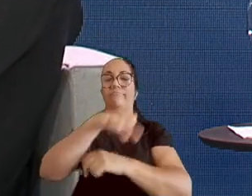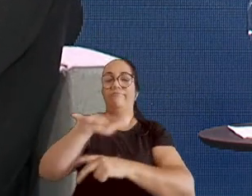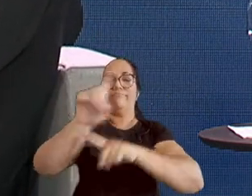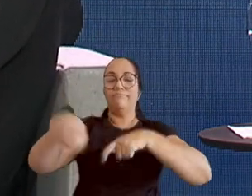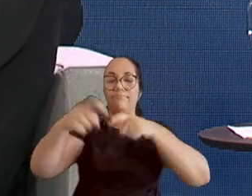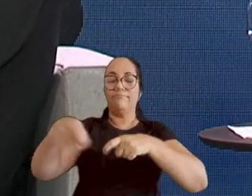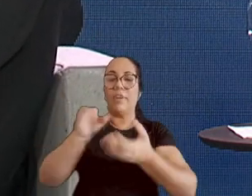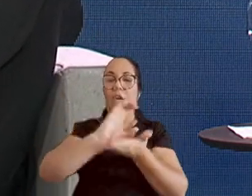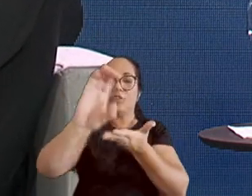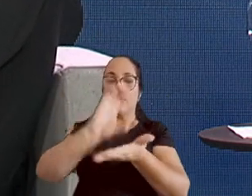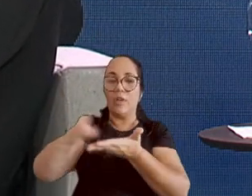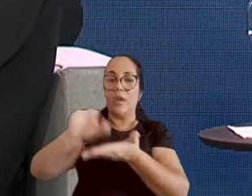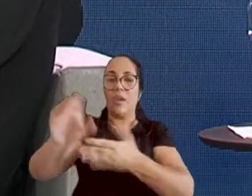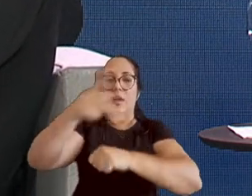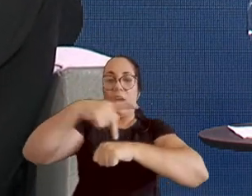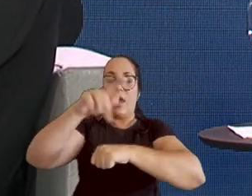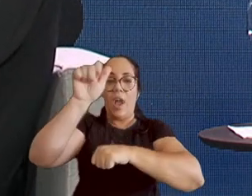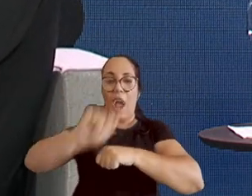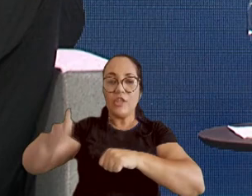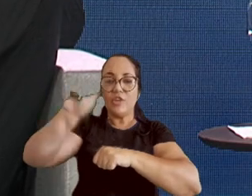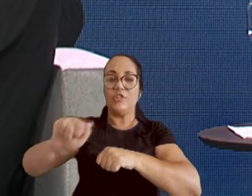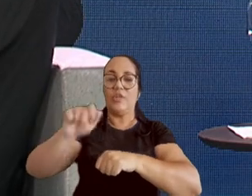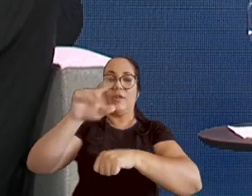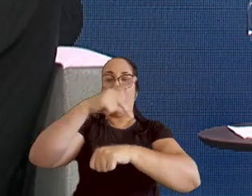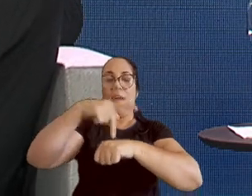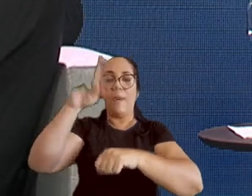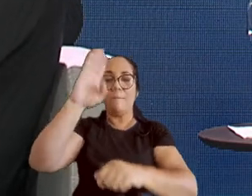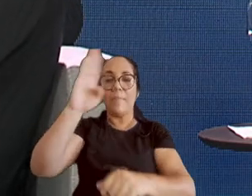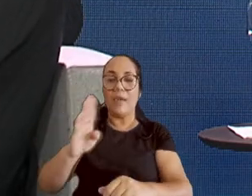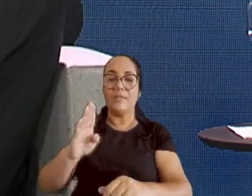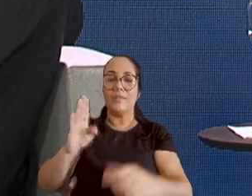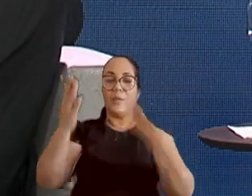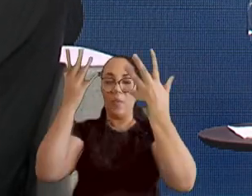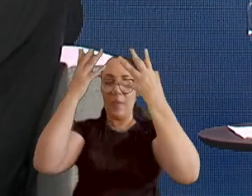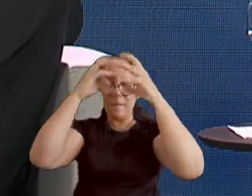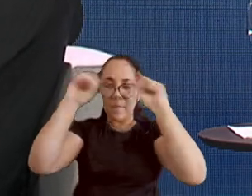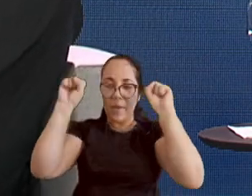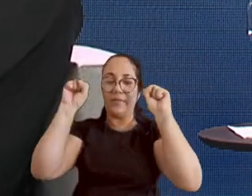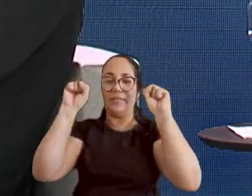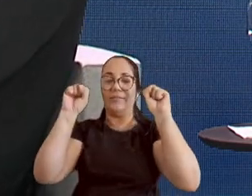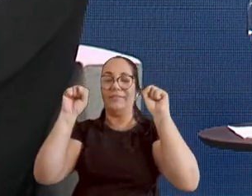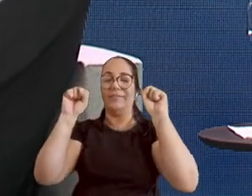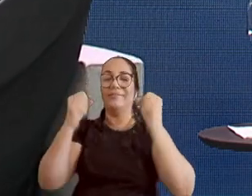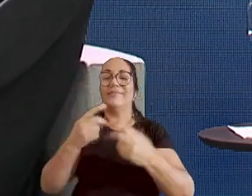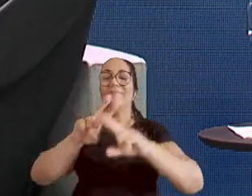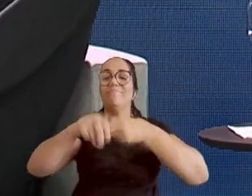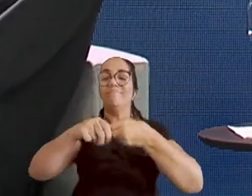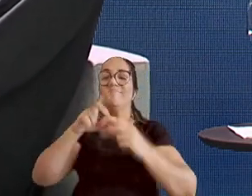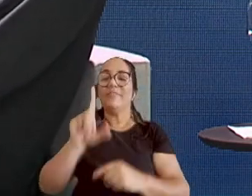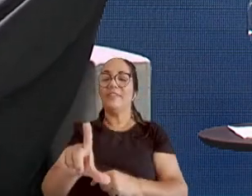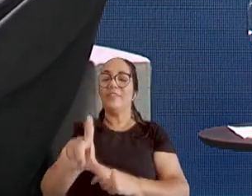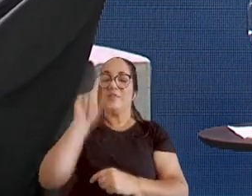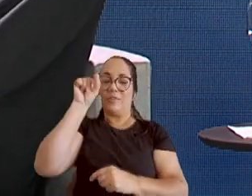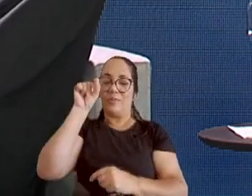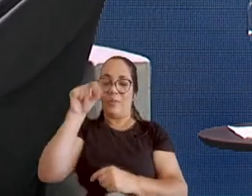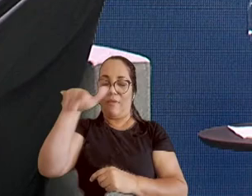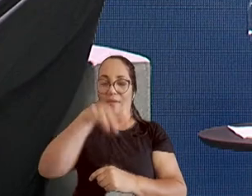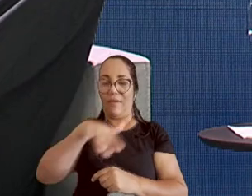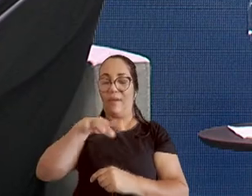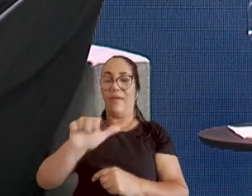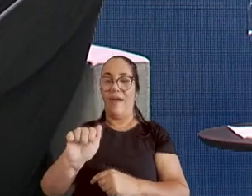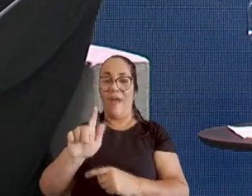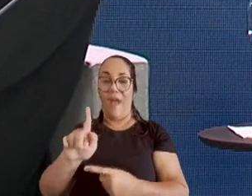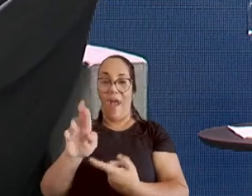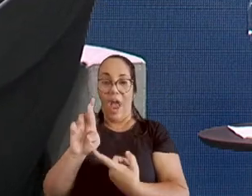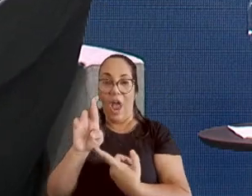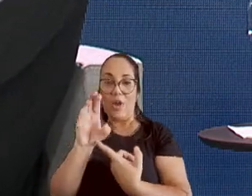predominantemente no Brasil e no México e o motivo que a gente escolheu ser focado na cadeia do Agro como meus colegas falaram a